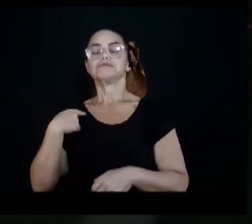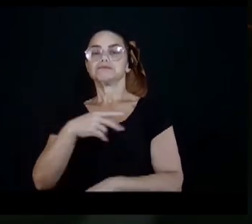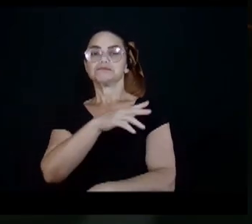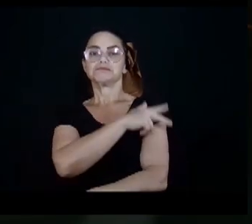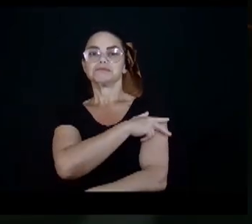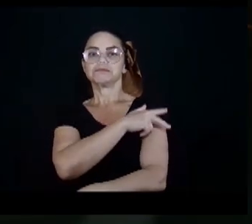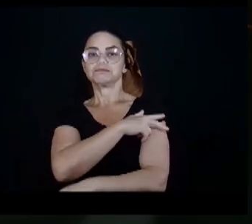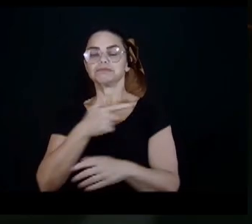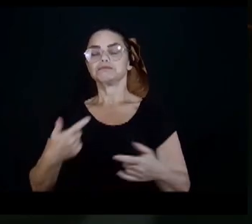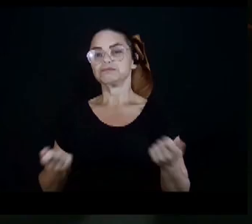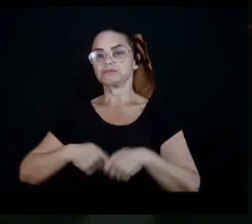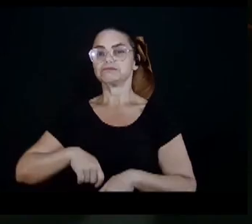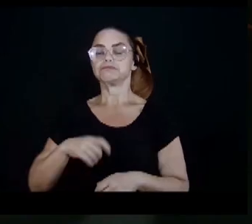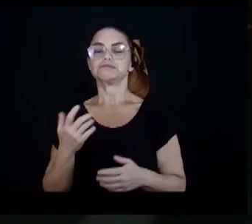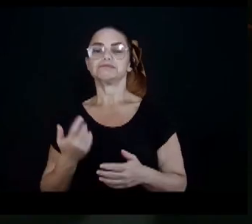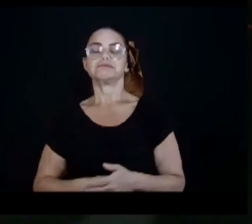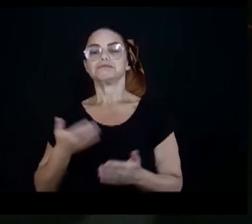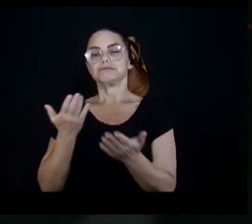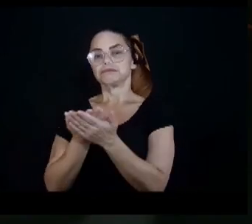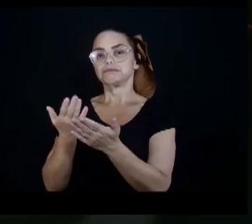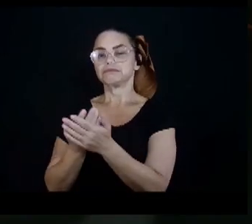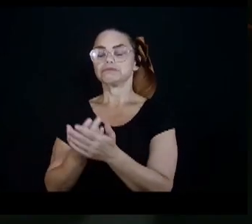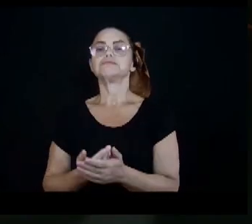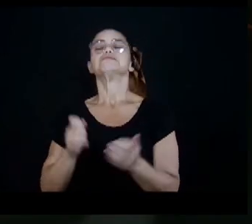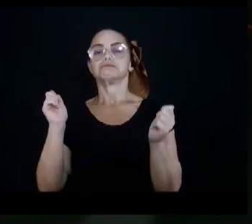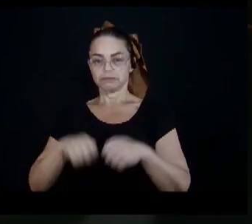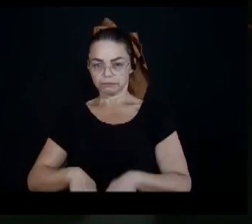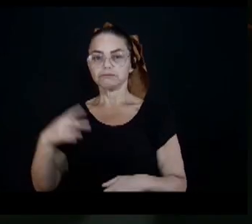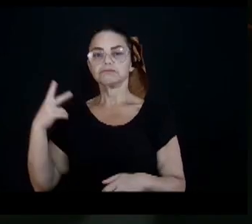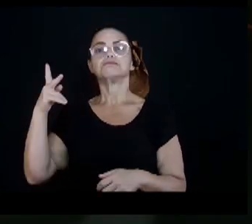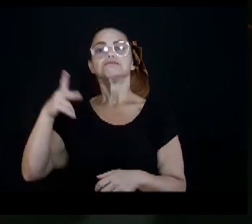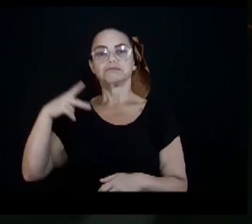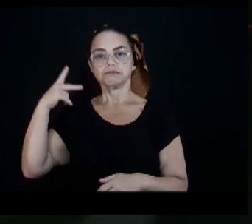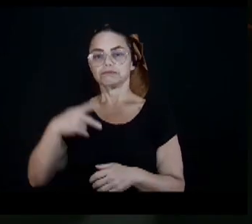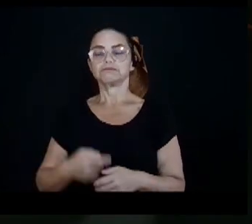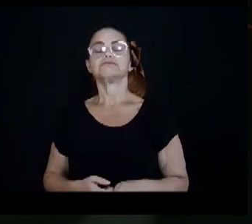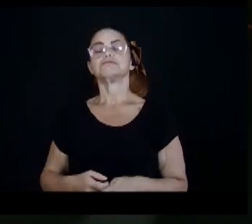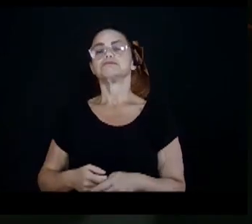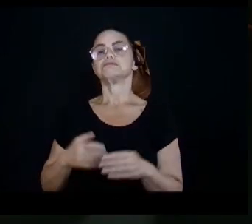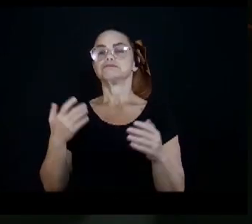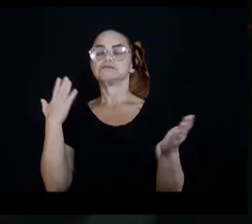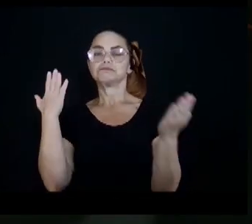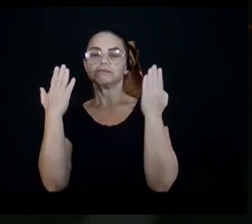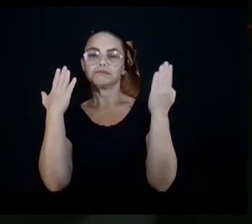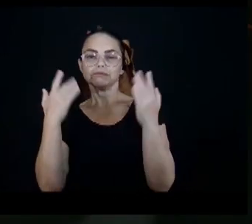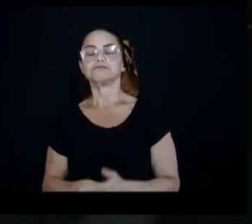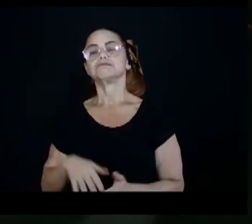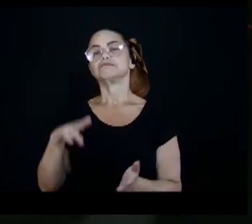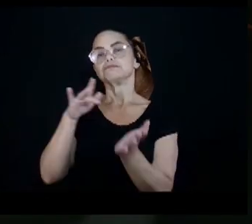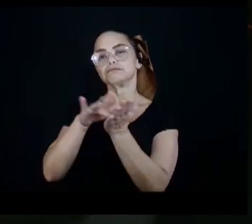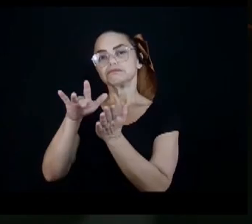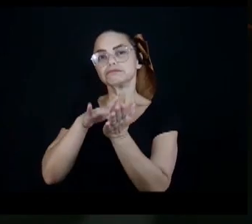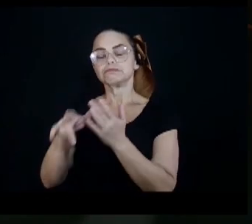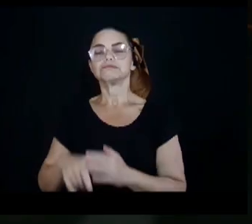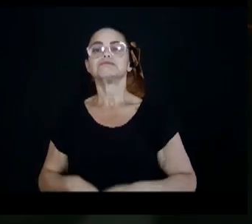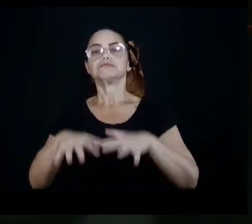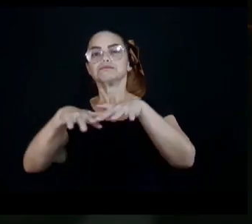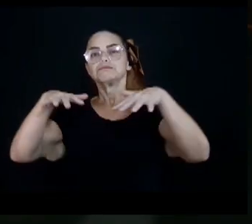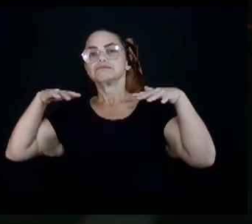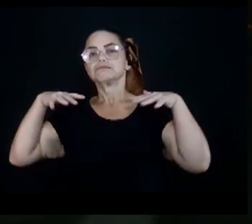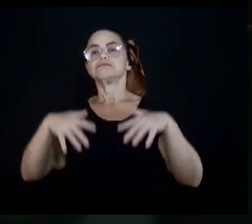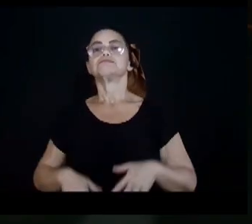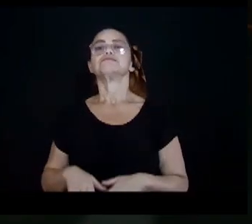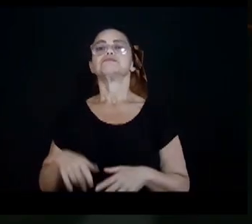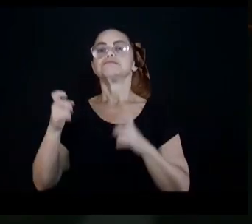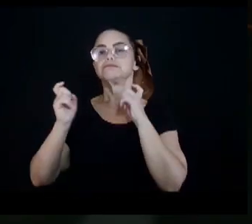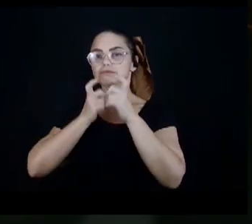estudantes vivenciem a rotina legislativa com simulação da sessão plenária e também elaboração de